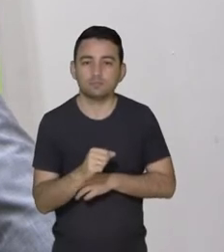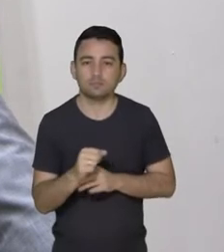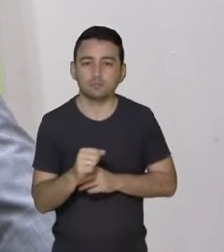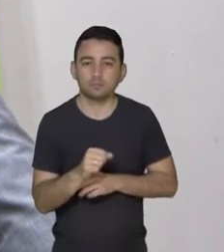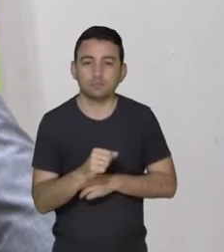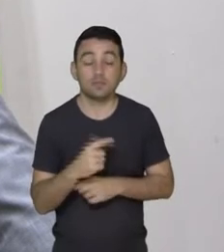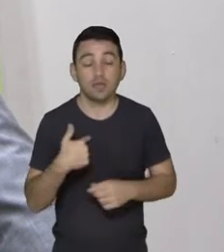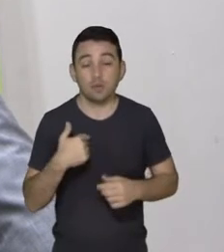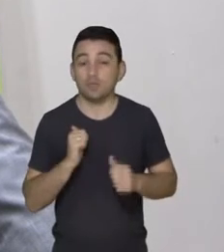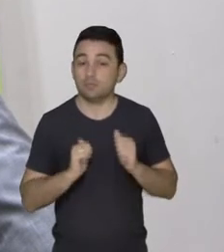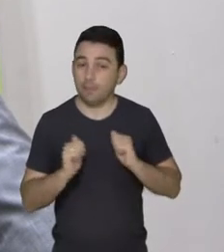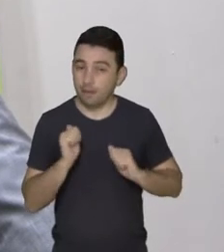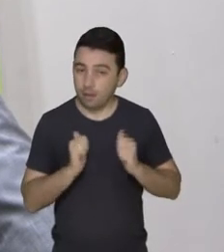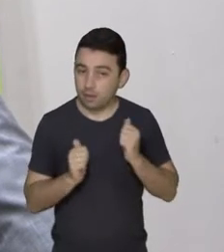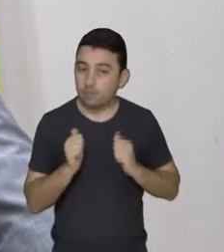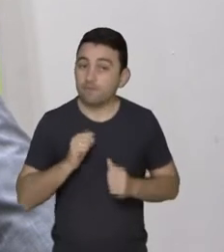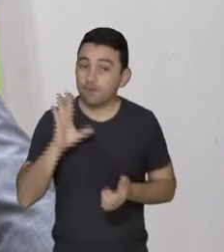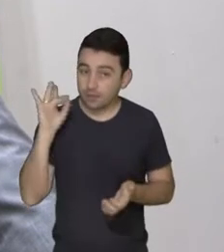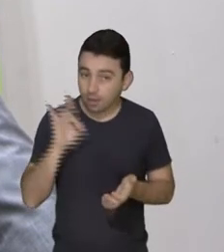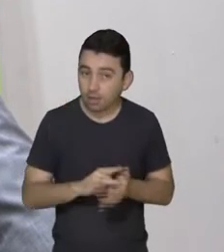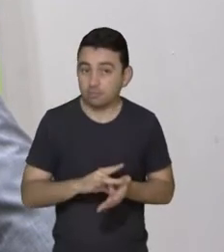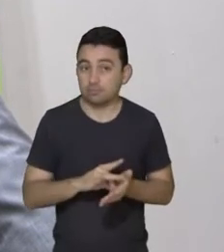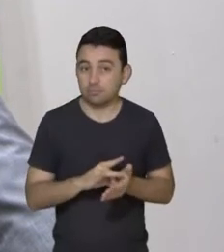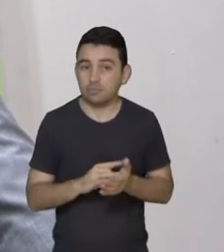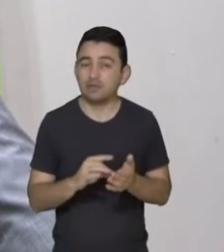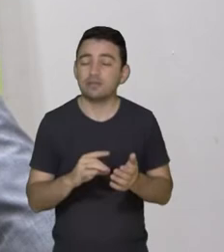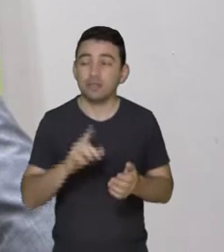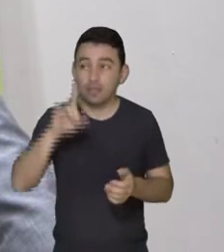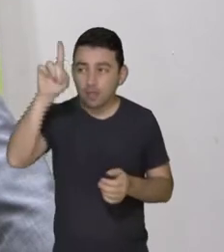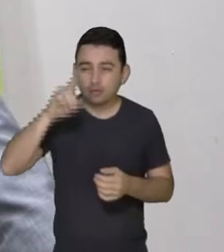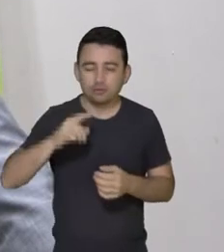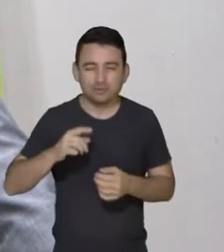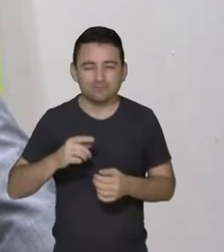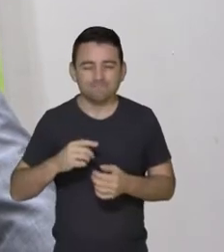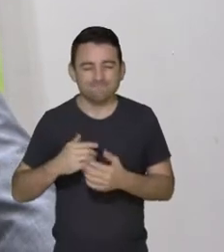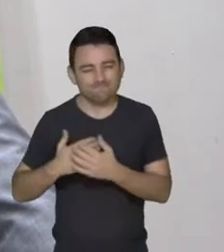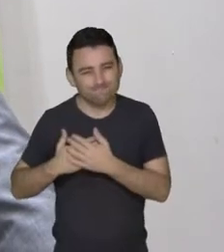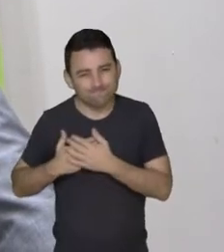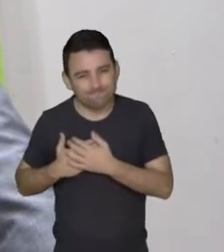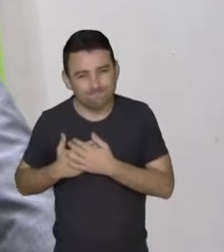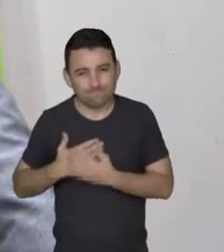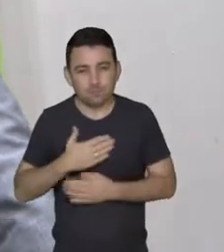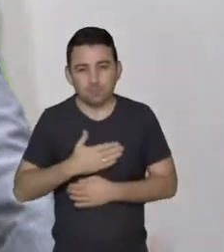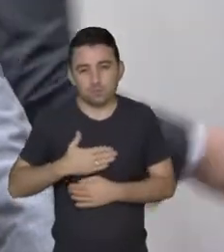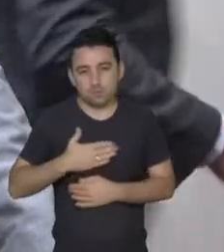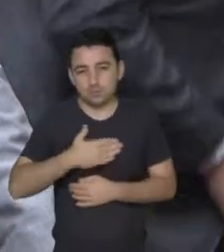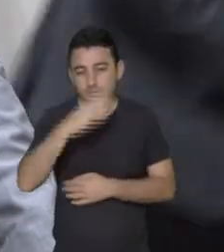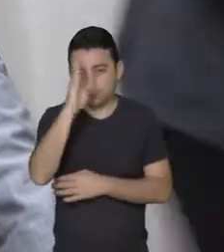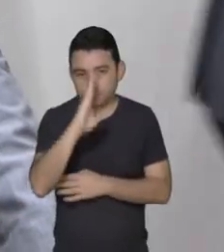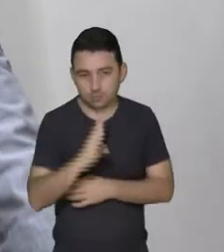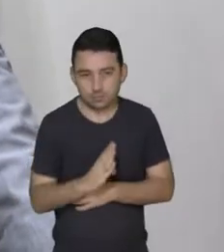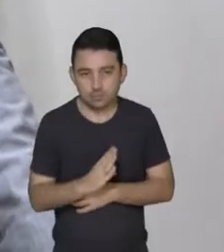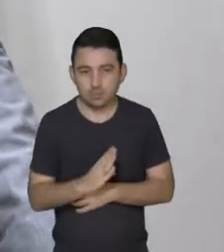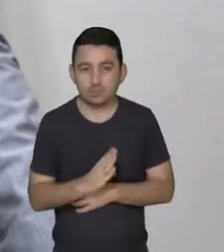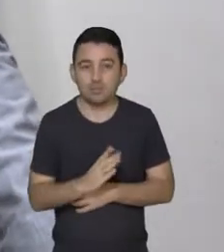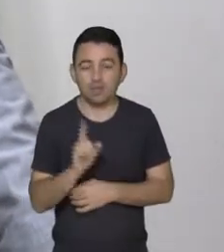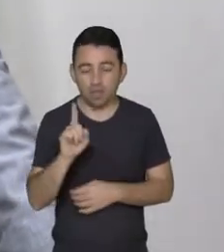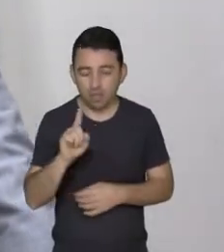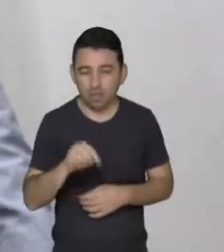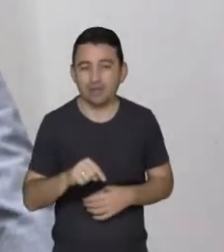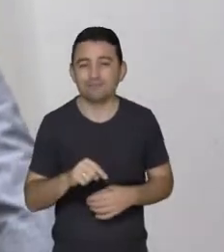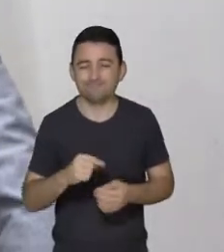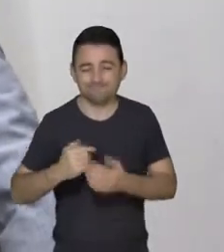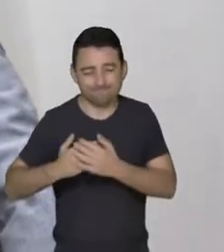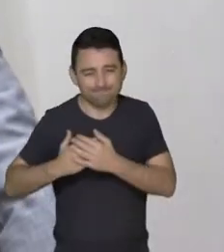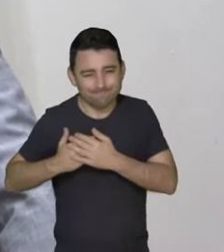espero do fundo do meu coração que Deus tenha misericórdia do país é uma questão mesmo de misericórdia que